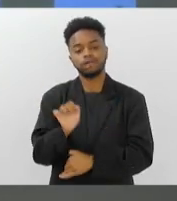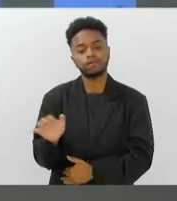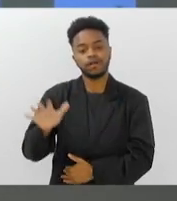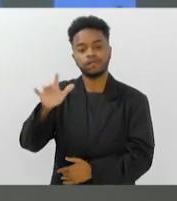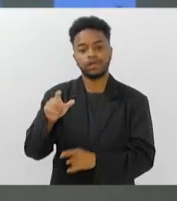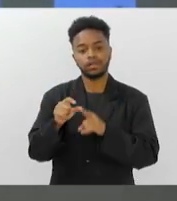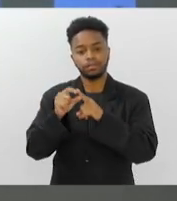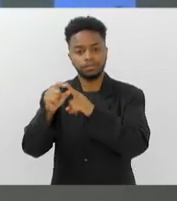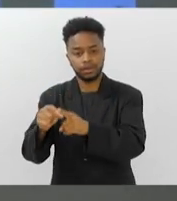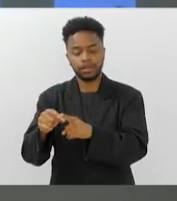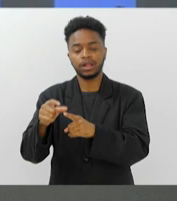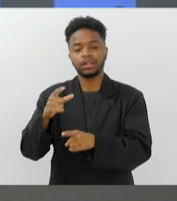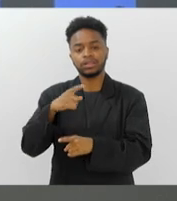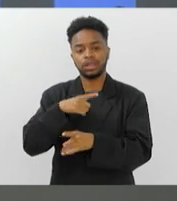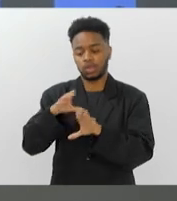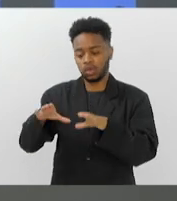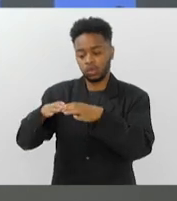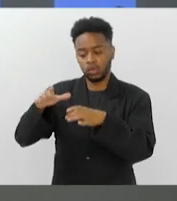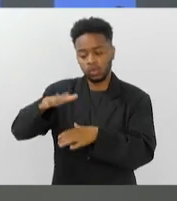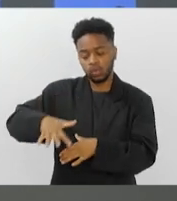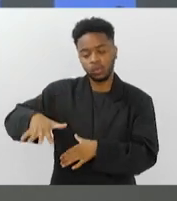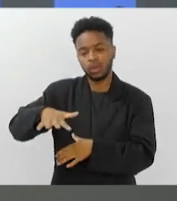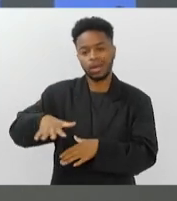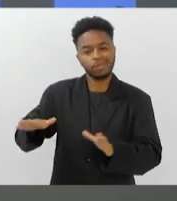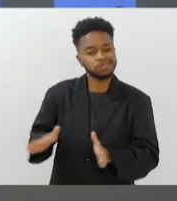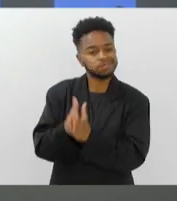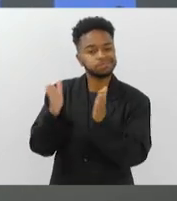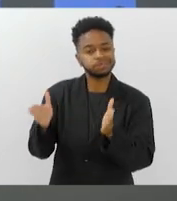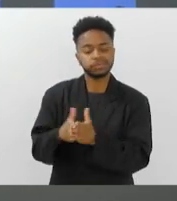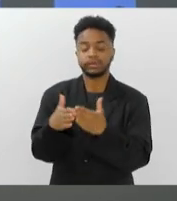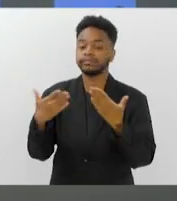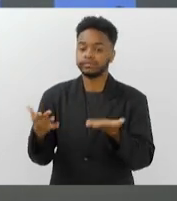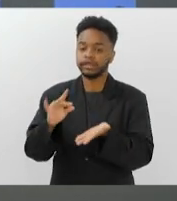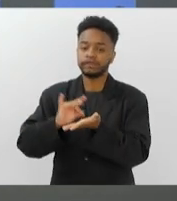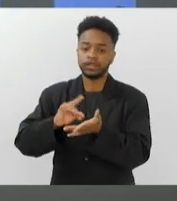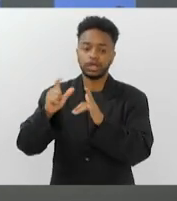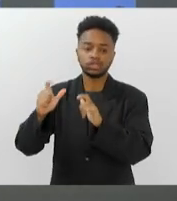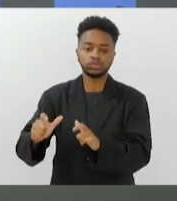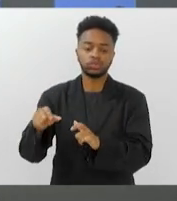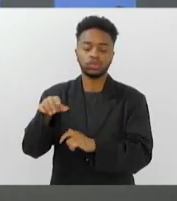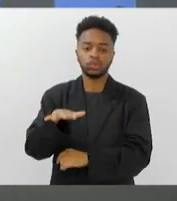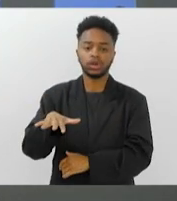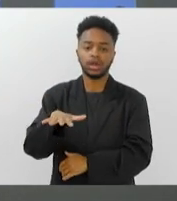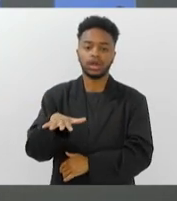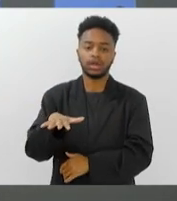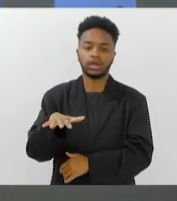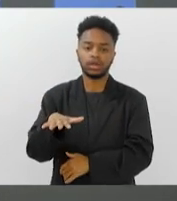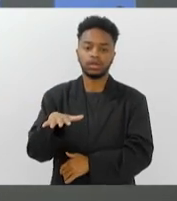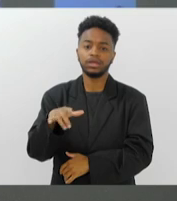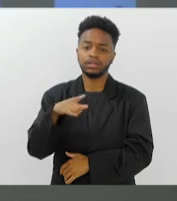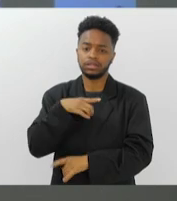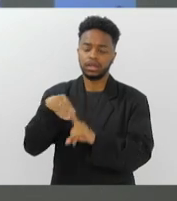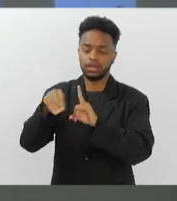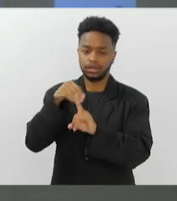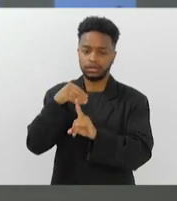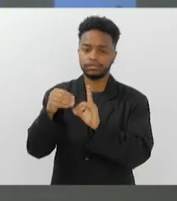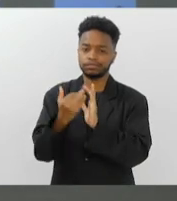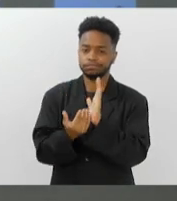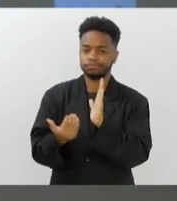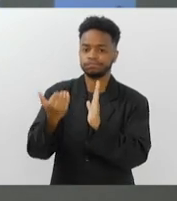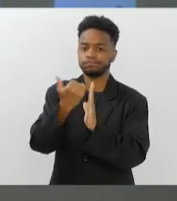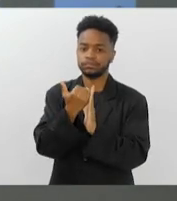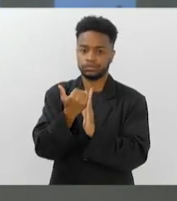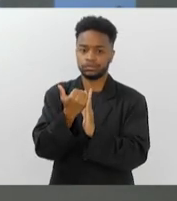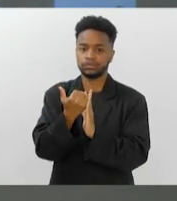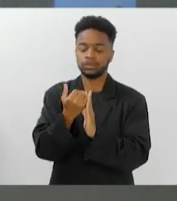esses bolsões de pobreza que a gente tem no nosso Estado São locais que de fato existe uma uma vulnerabilidade muito maior